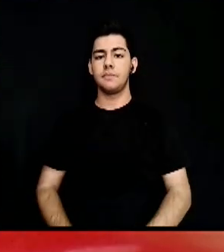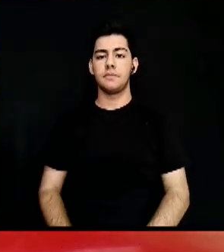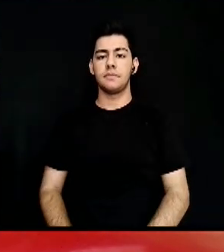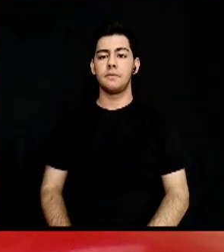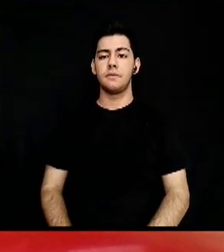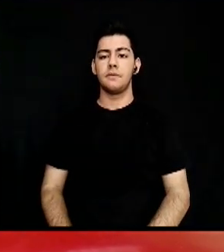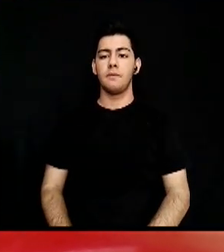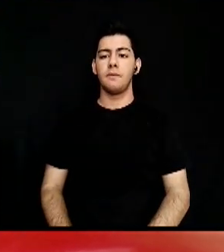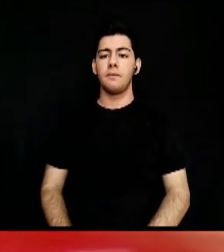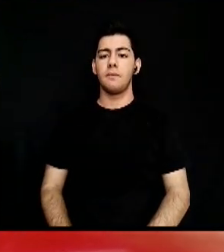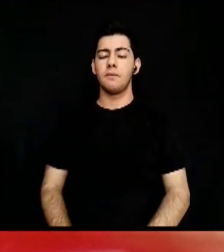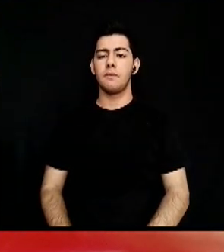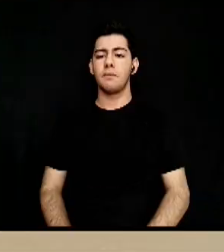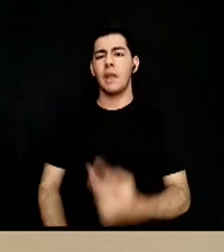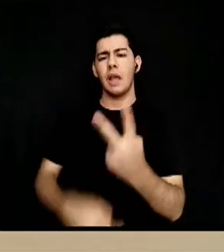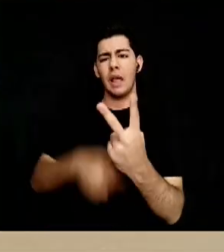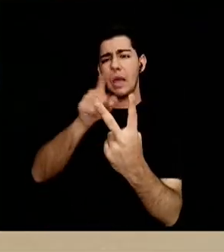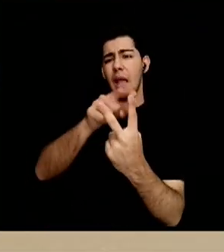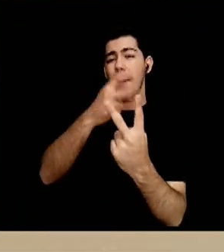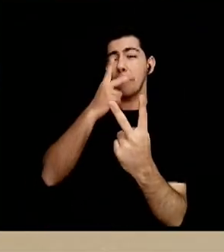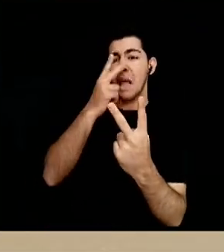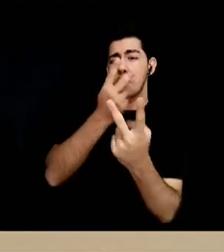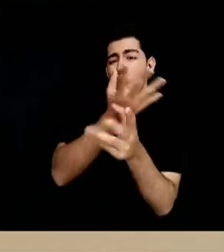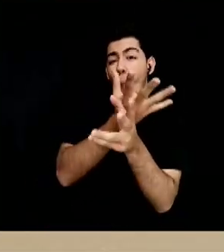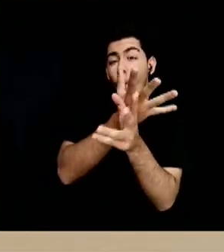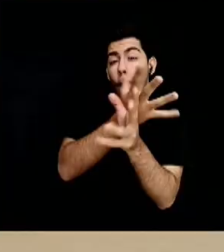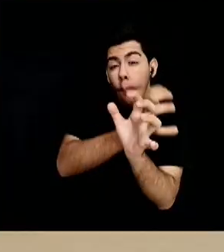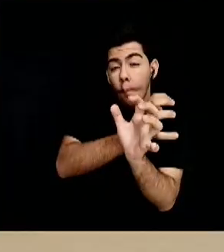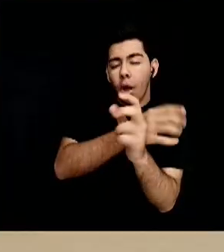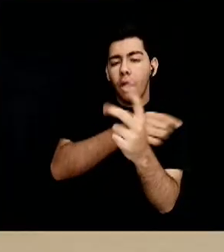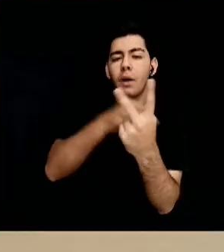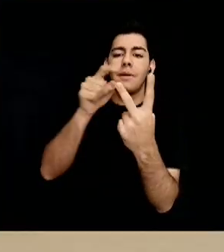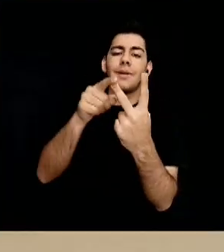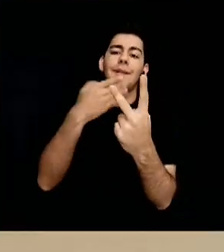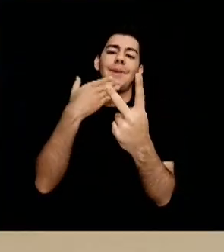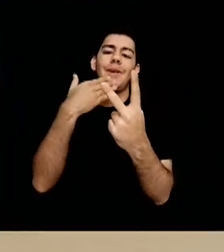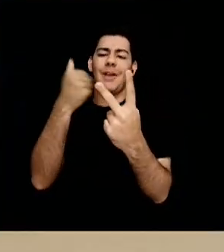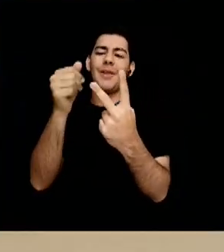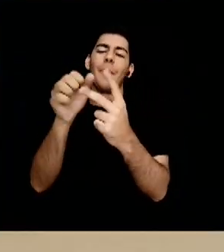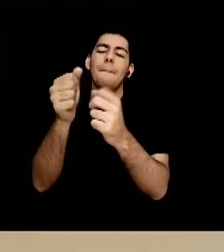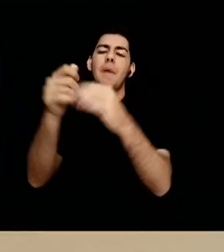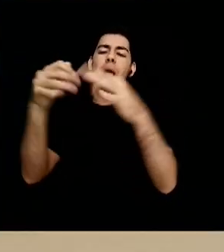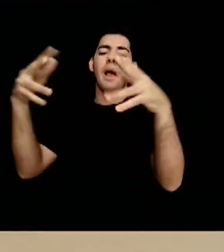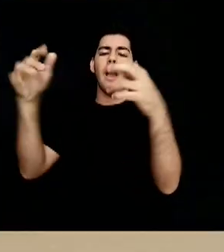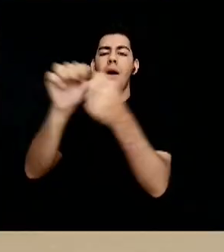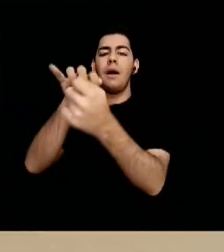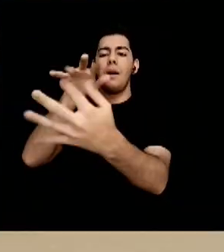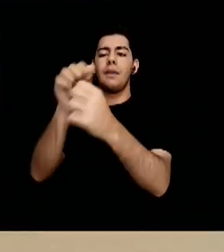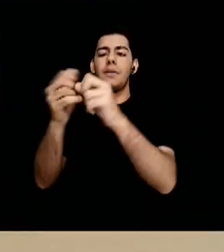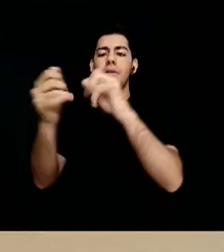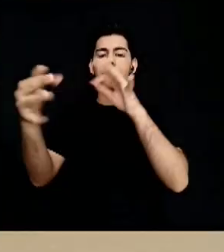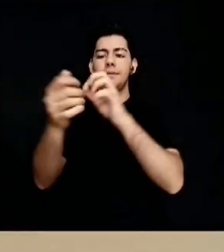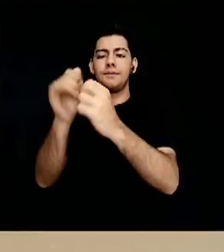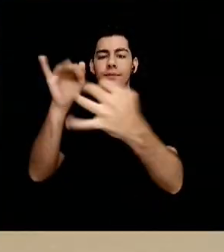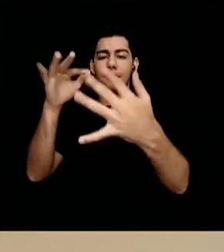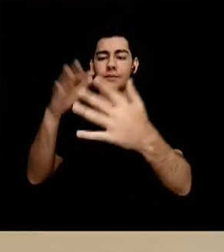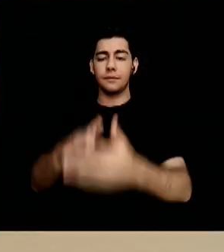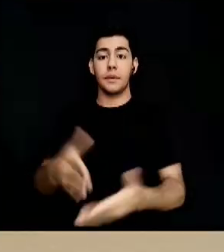sem. Exatamente. Tá? Então eu tenho essa película aqui de proteção. Bom, vamos lá, vamos começar a colorir